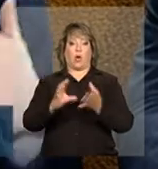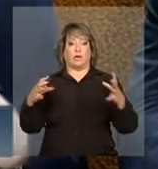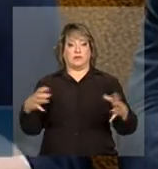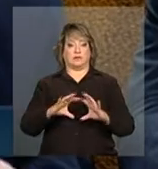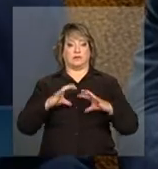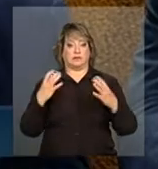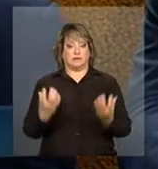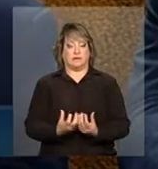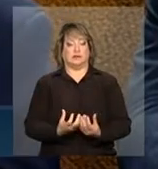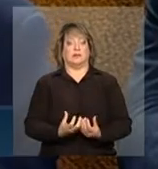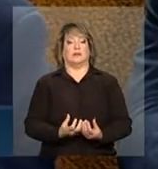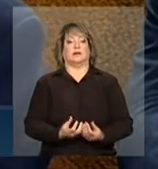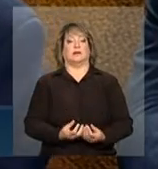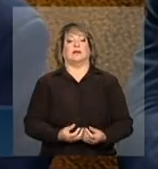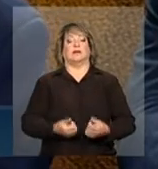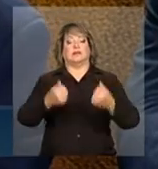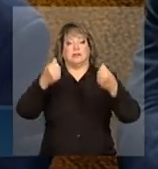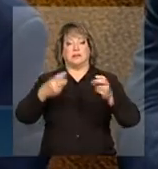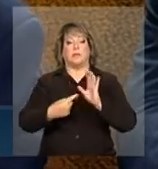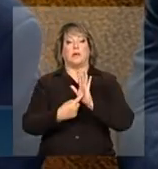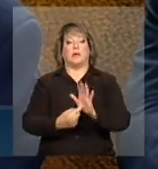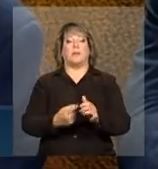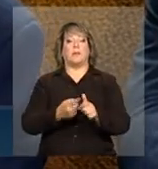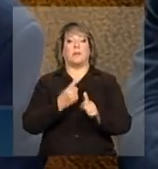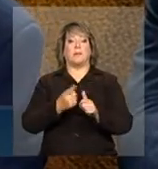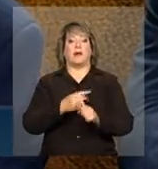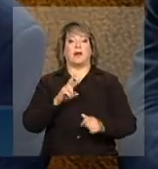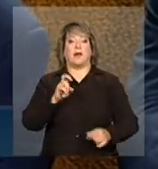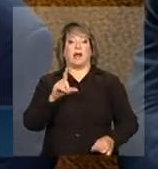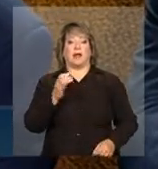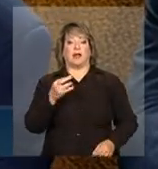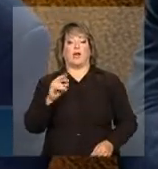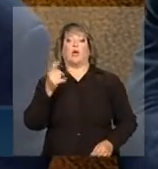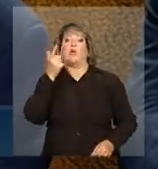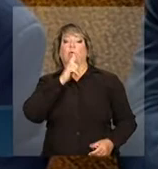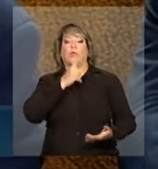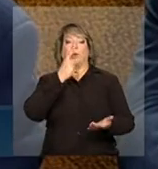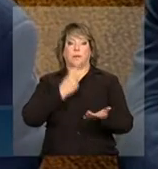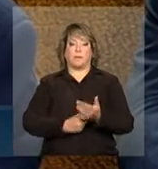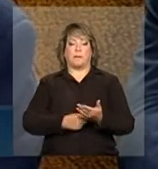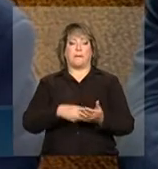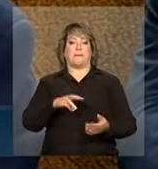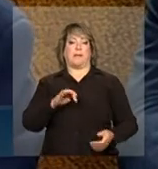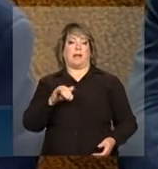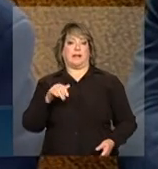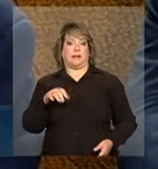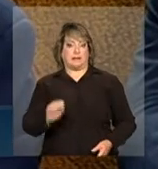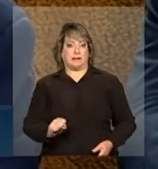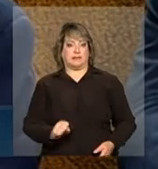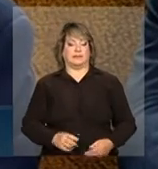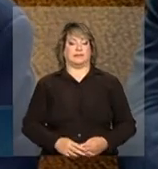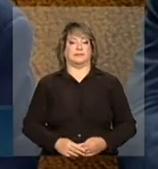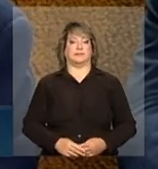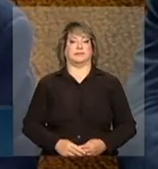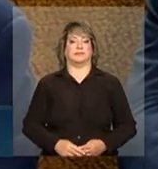primeiro relatório do cumprimento das metas nesta leitura de agenda transversal. Mas,